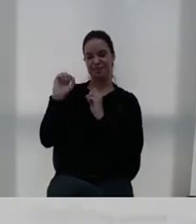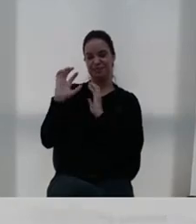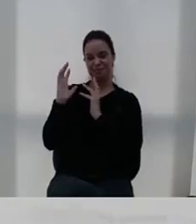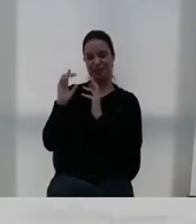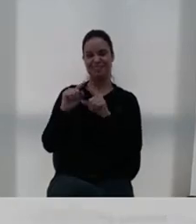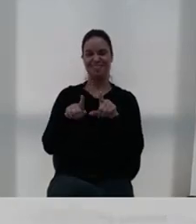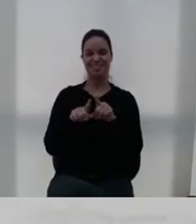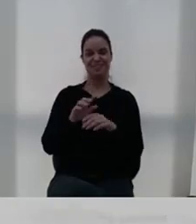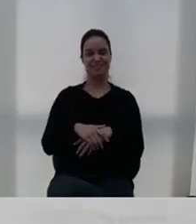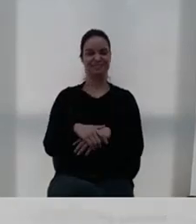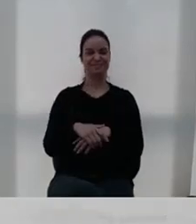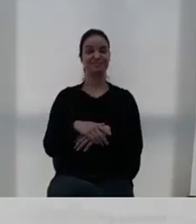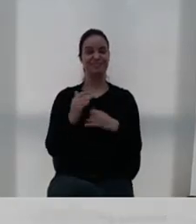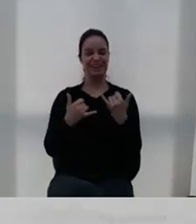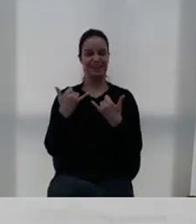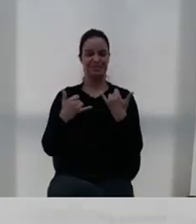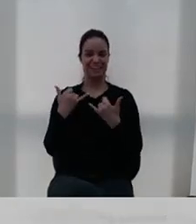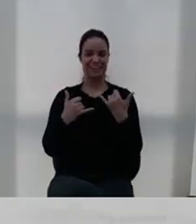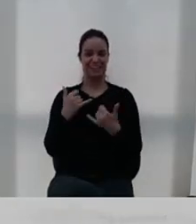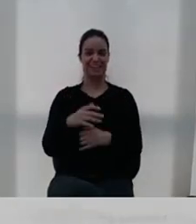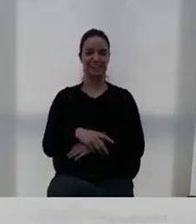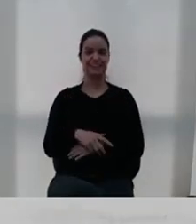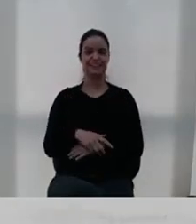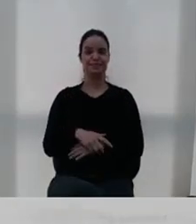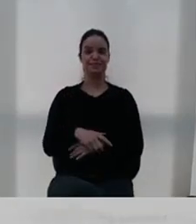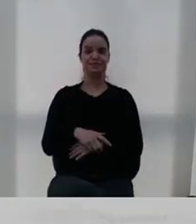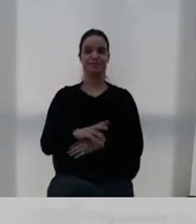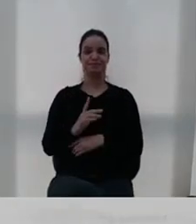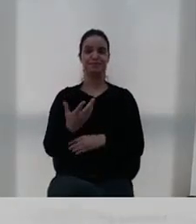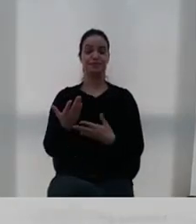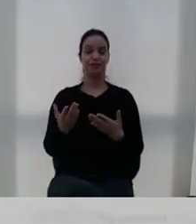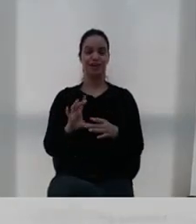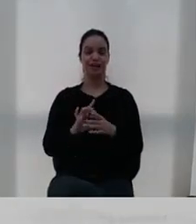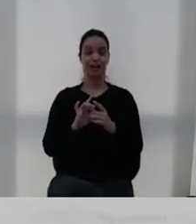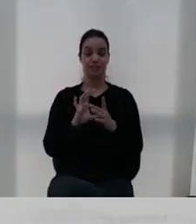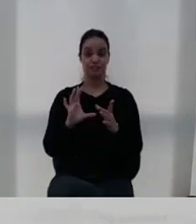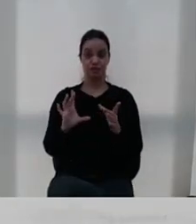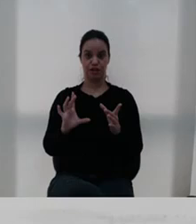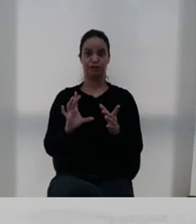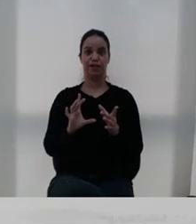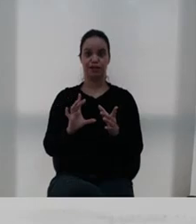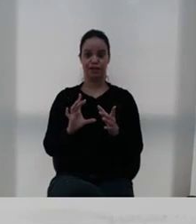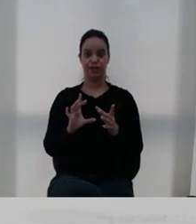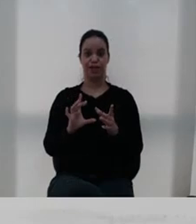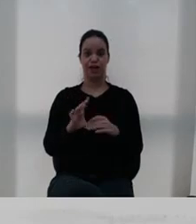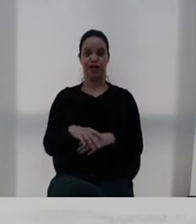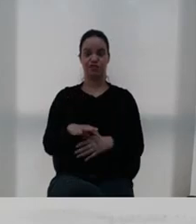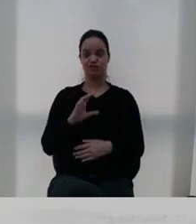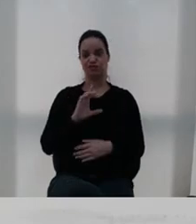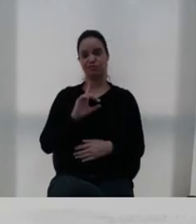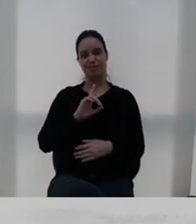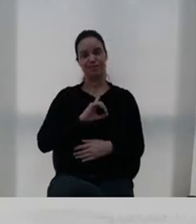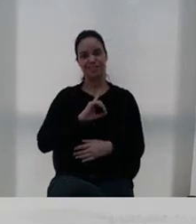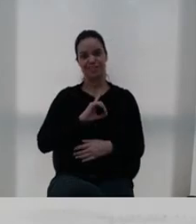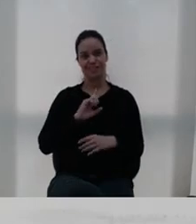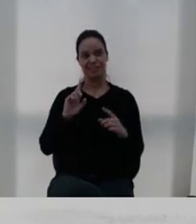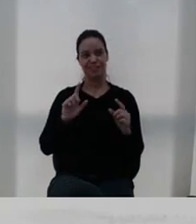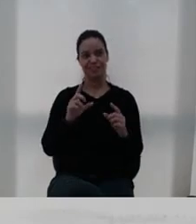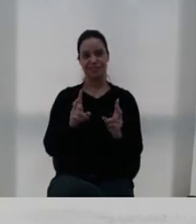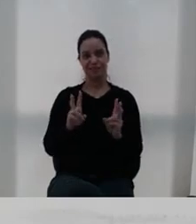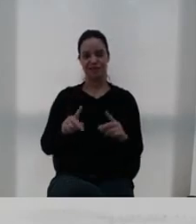Mas aqui o elogio ao segundo subdefensor público geral, pela disponibilidade numa subdefensoria que é bastante